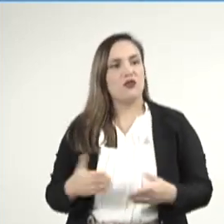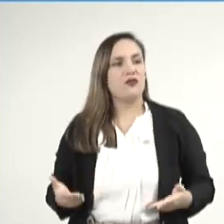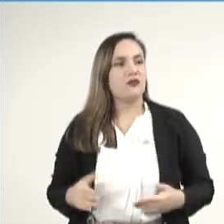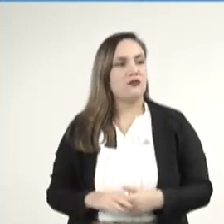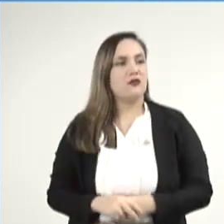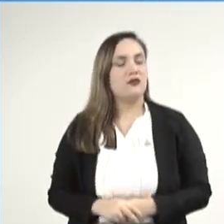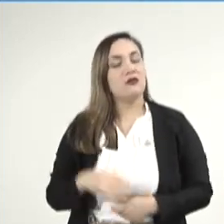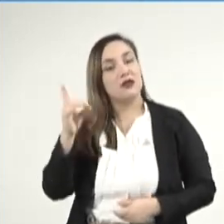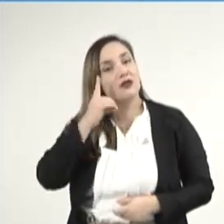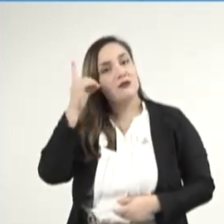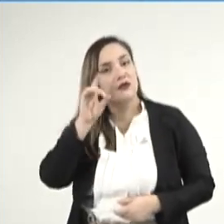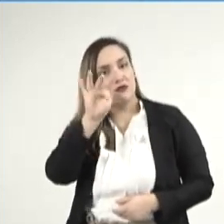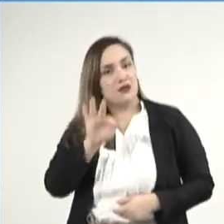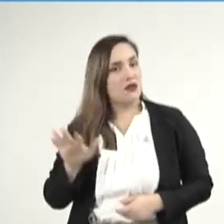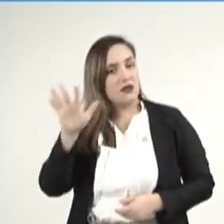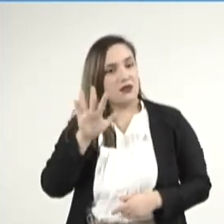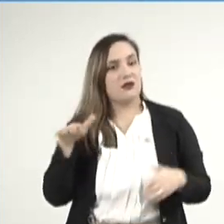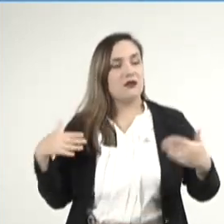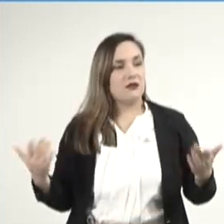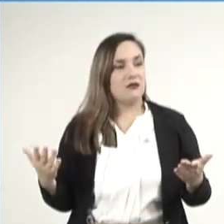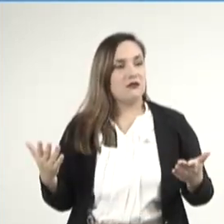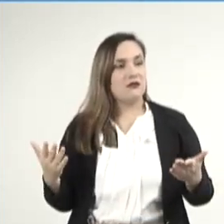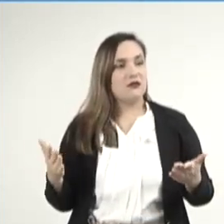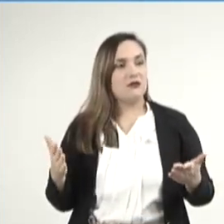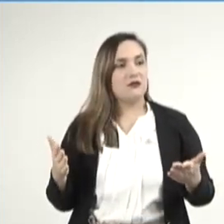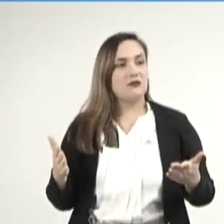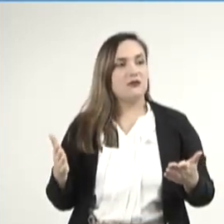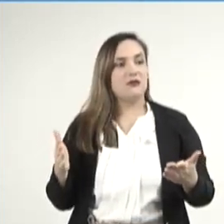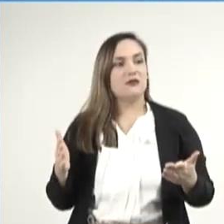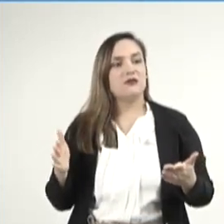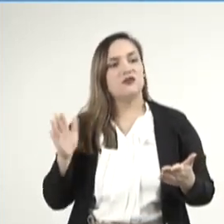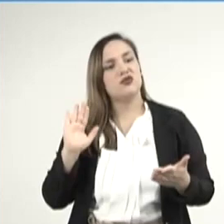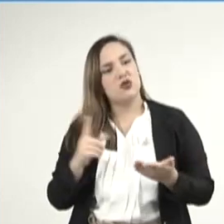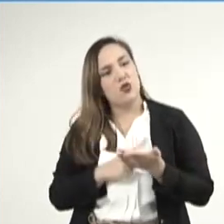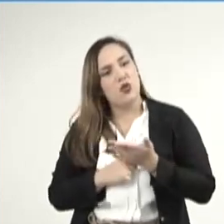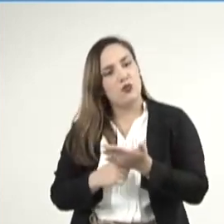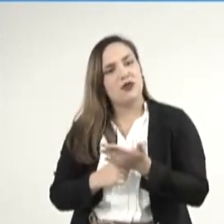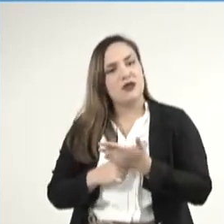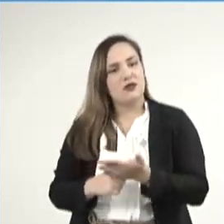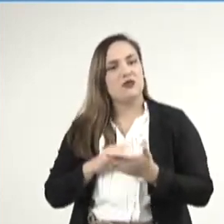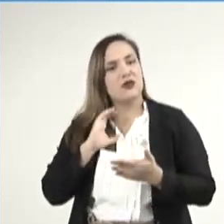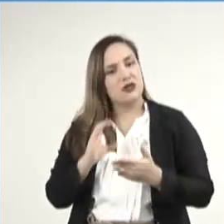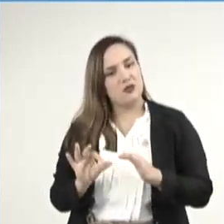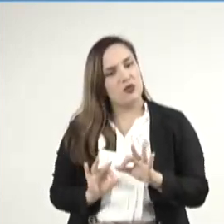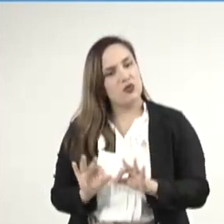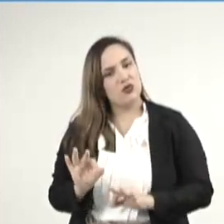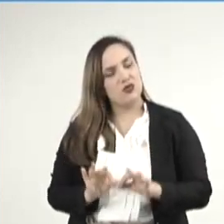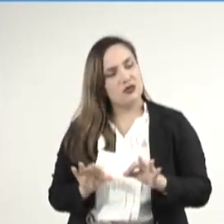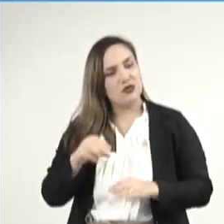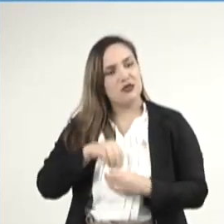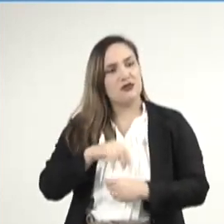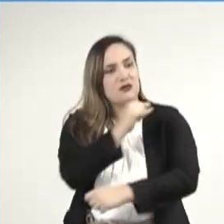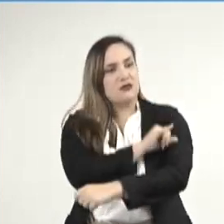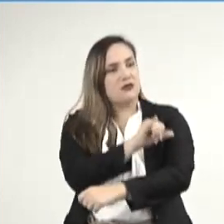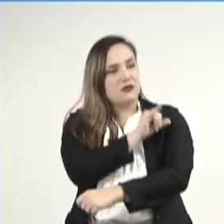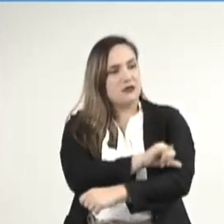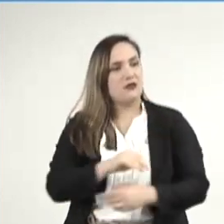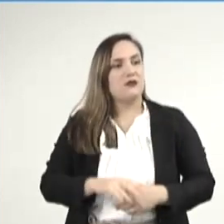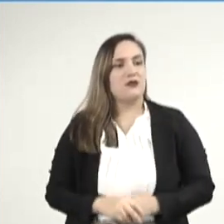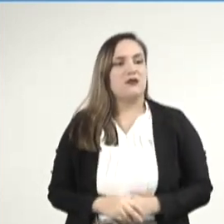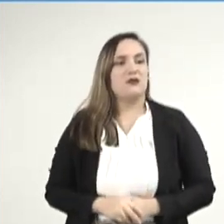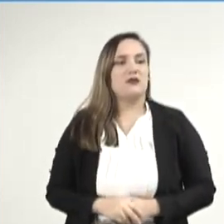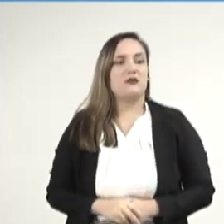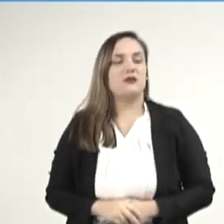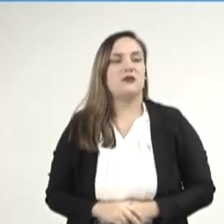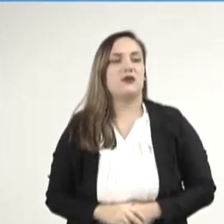um deputado federal, que é envolvido no crime organizado ali no Rio de Janeiro. O